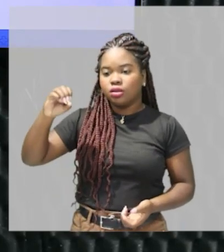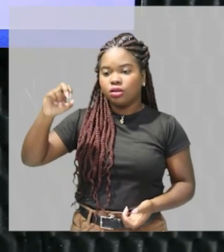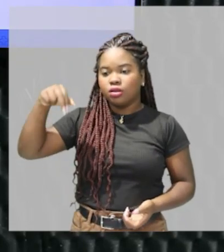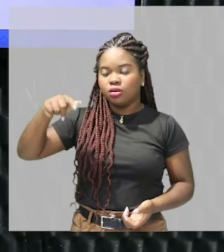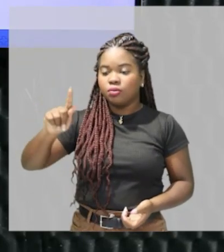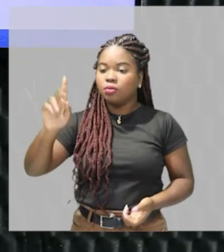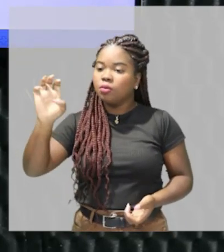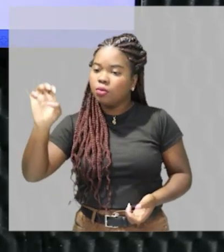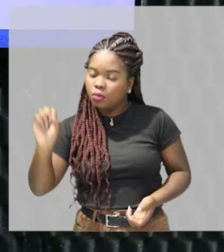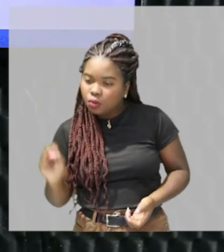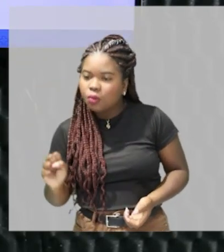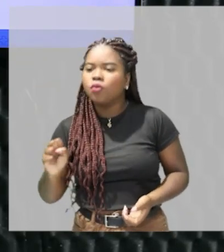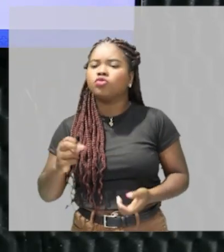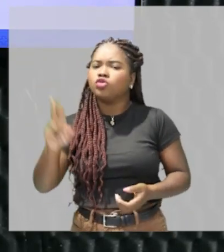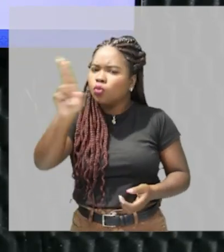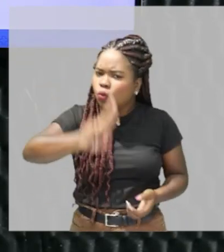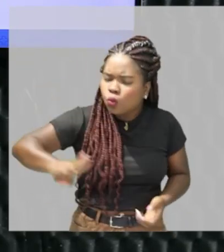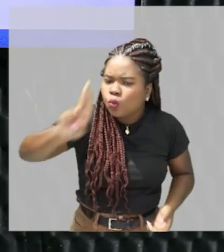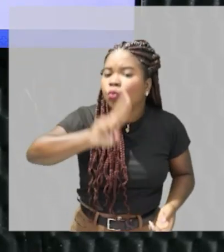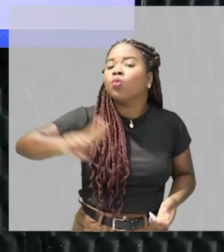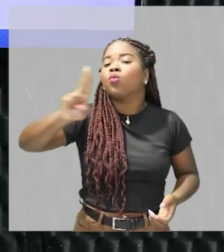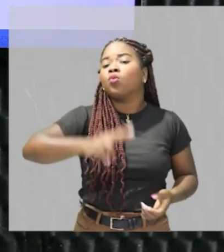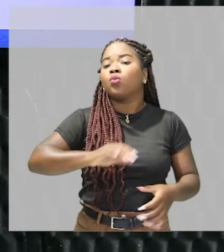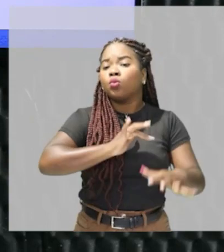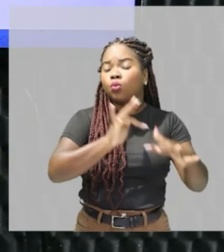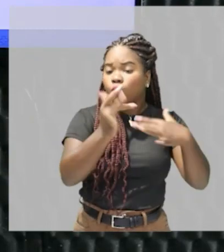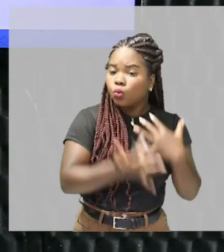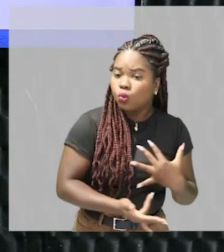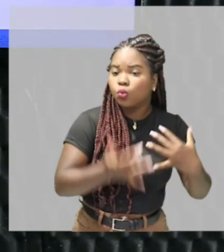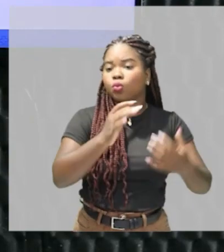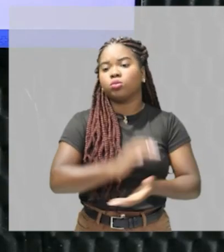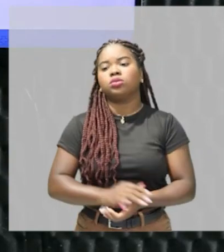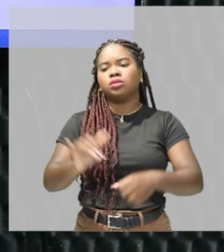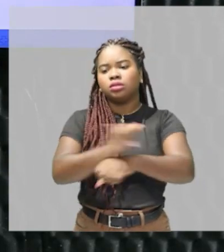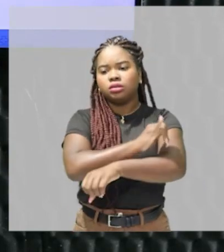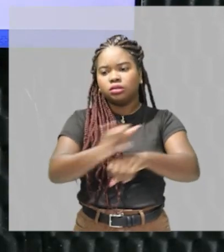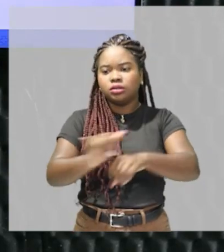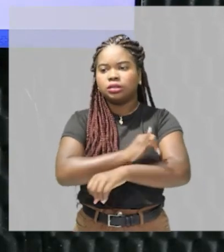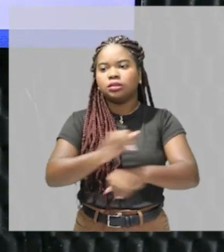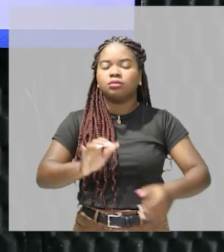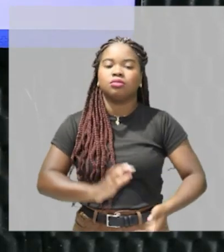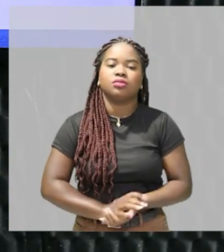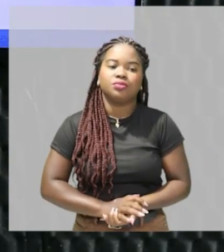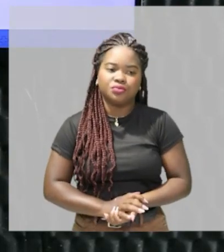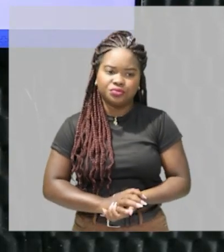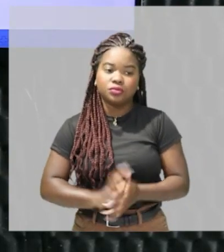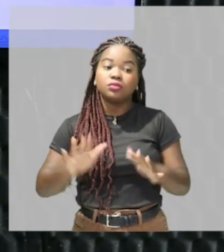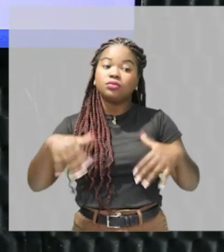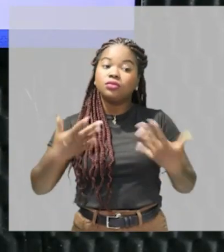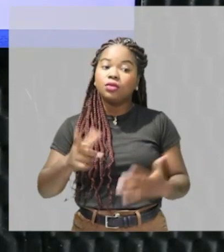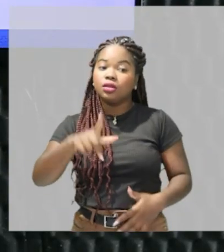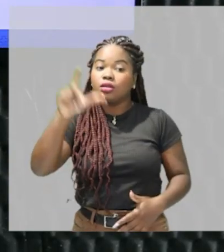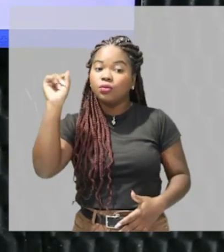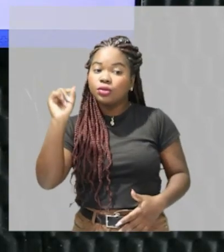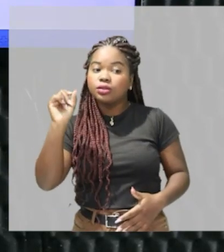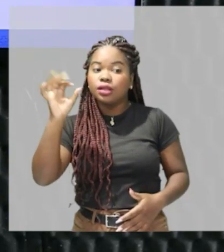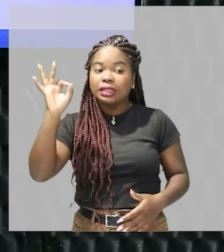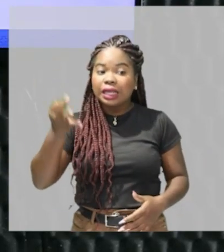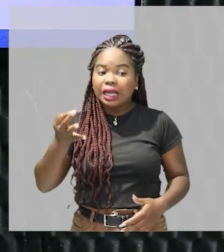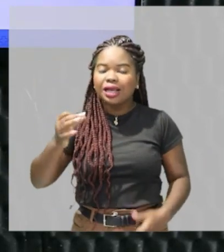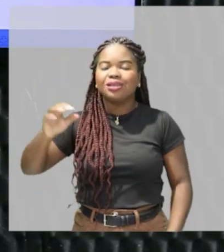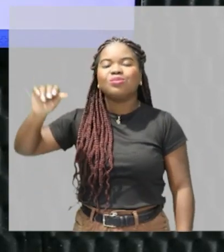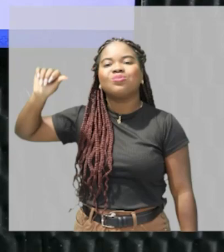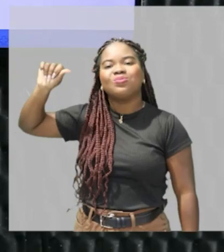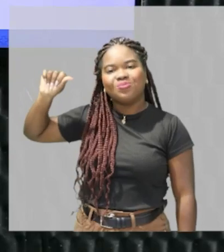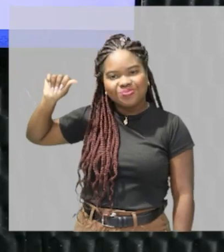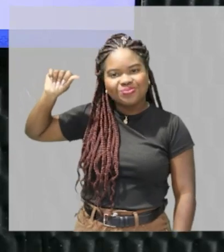rede, eles usaram a rede como veículo para alcançar novos recrutas. Vamos ver quais as alternativas a gente tem?